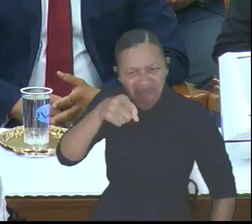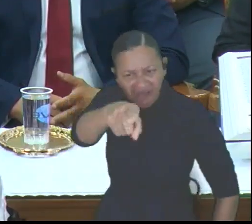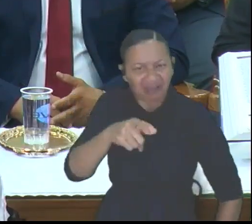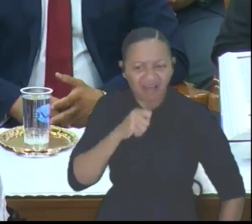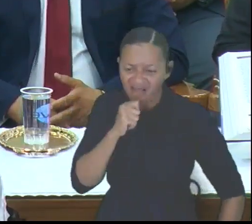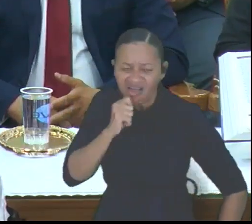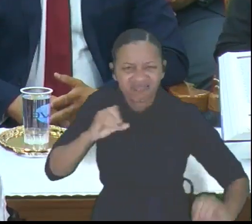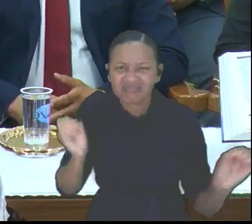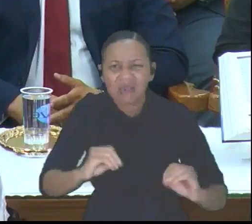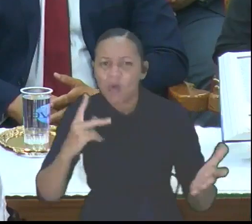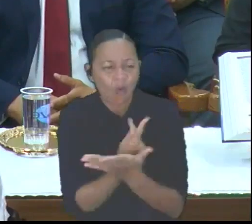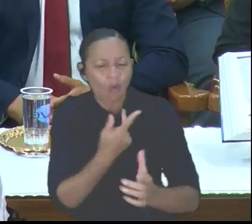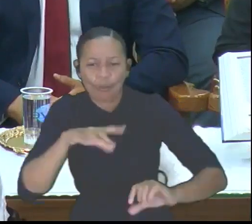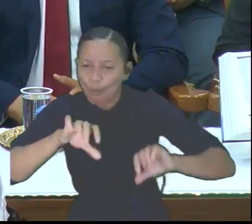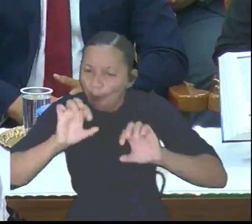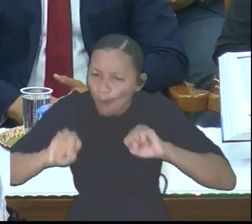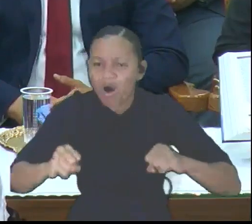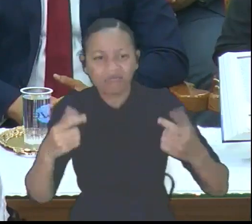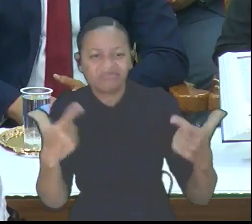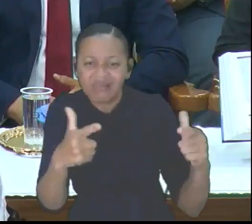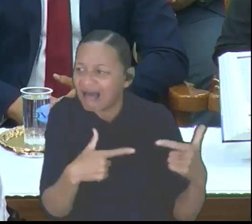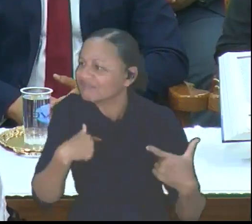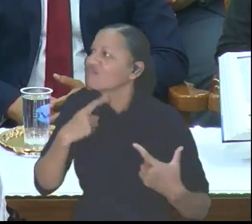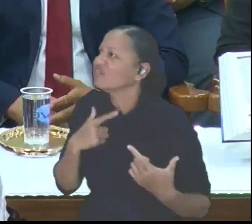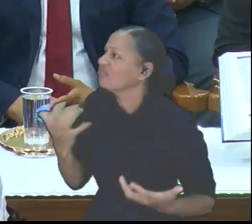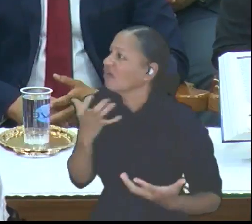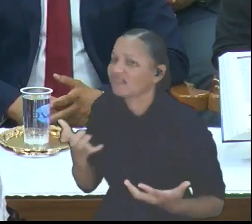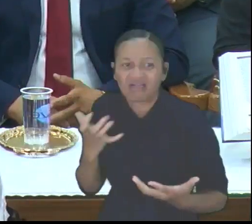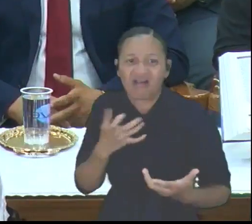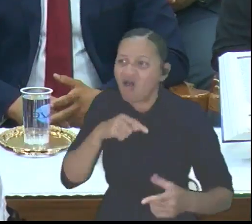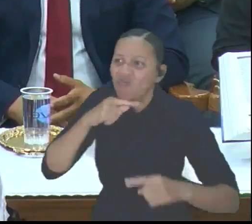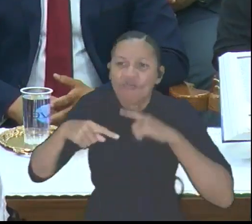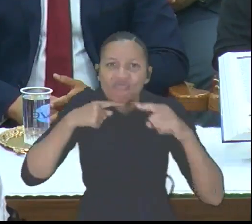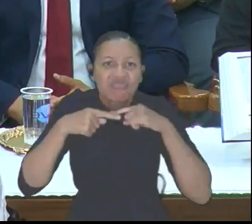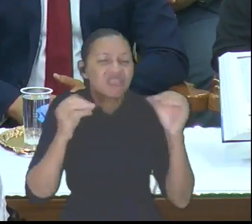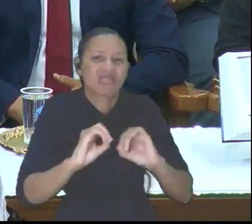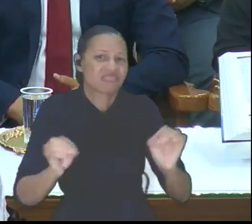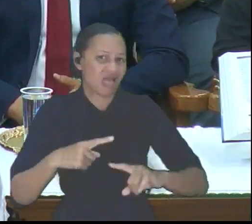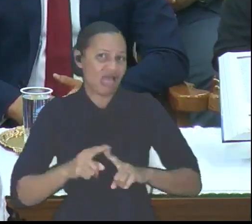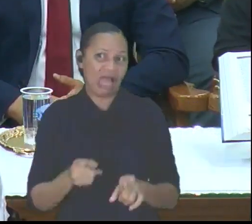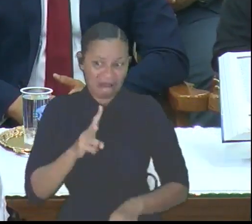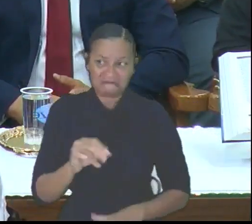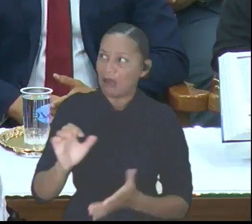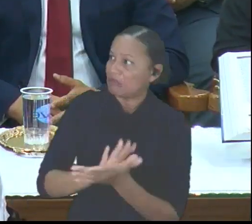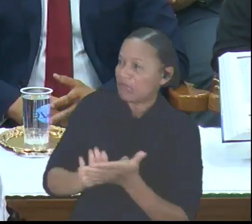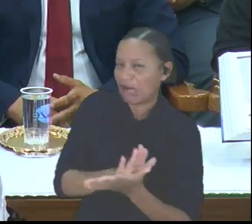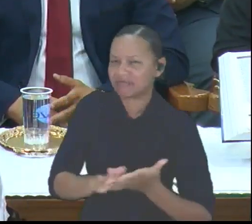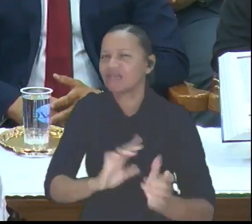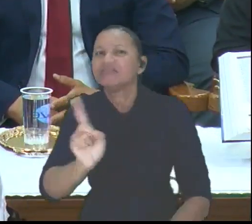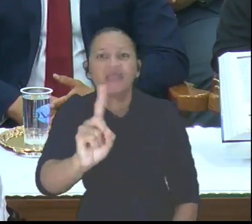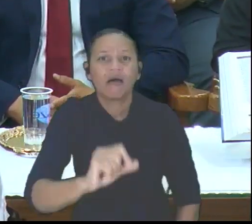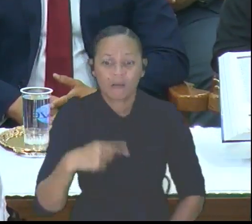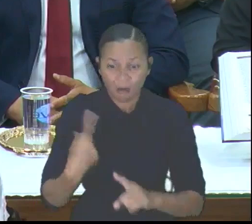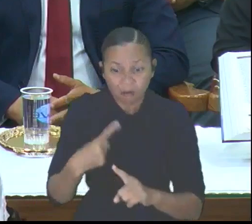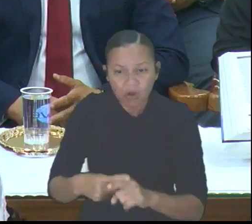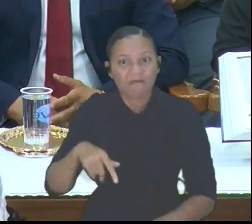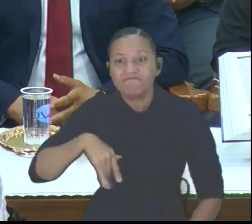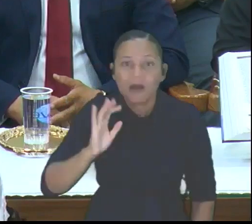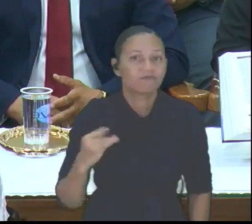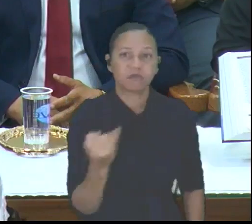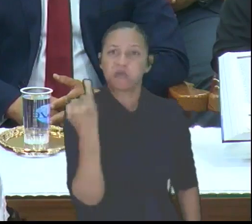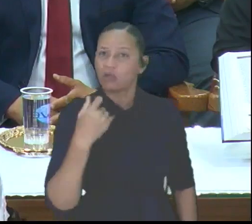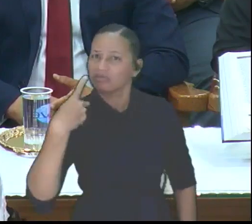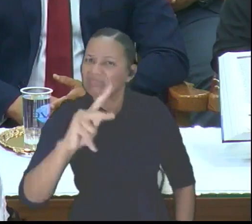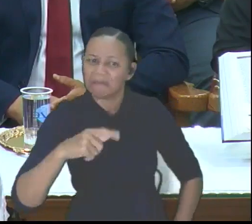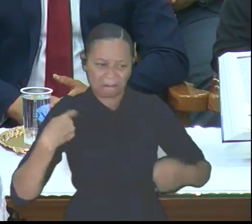que ainda não aconteceu aquilo que você queria que acontecesse. Não é que não vai acontecer, é que mais importante que